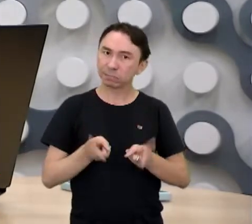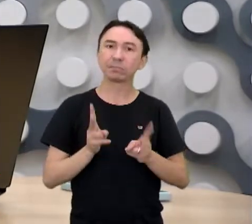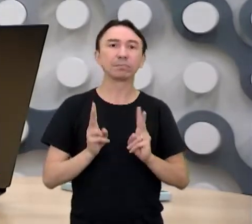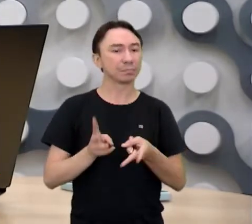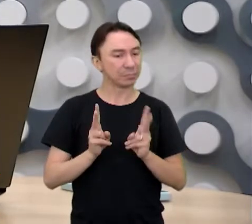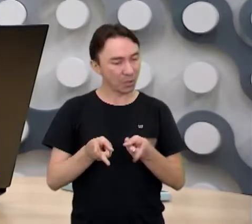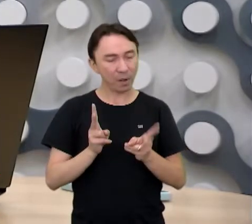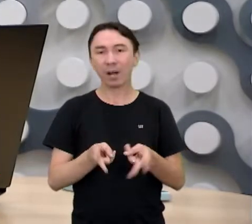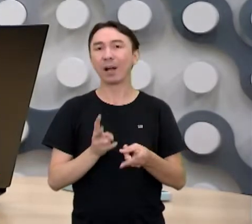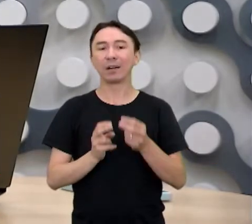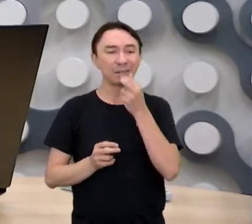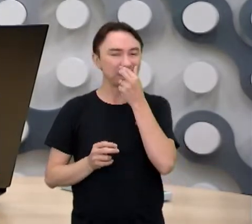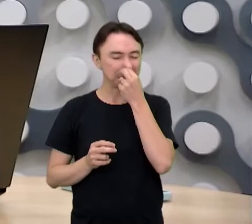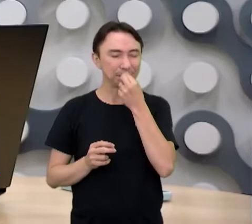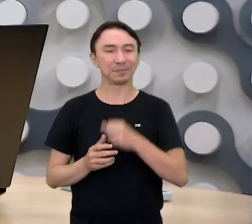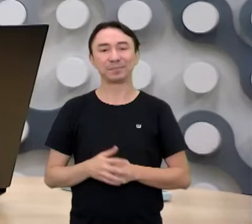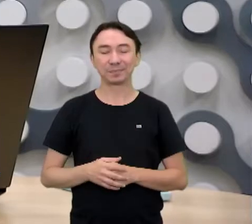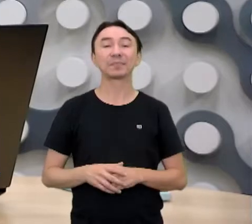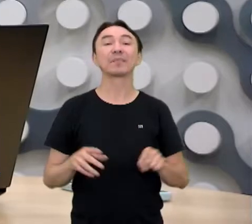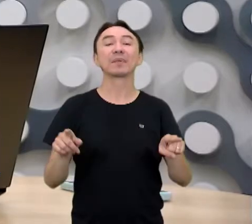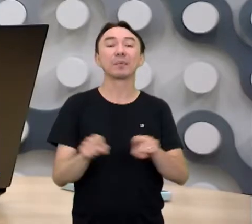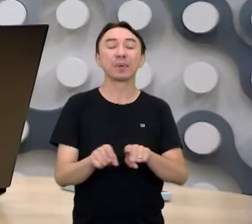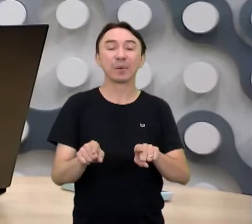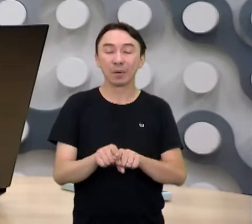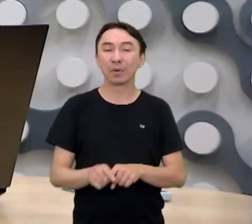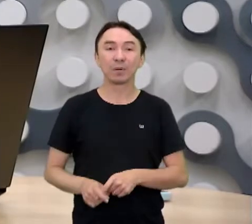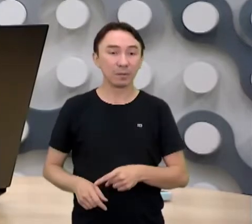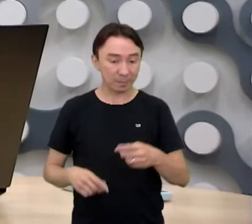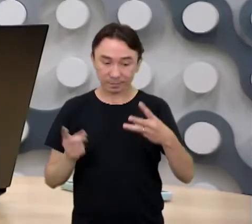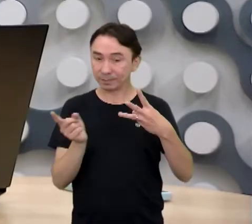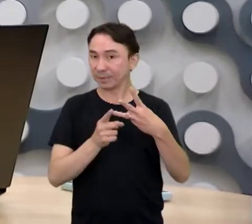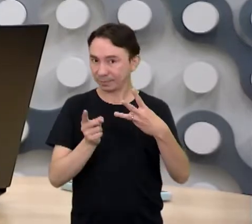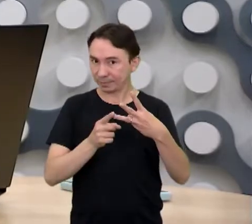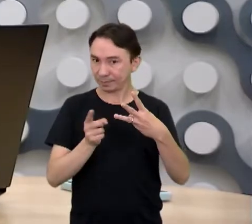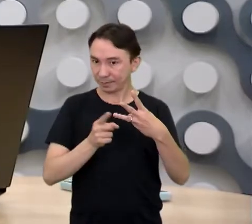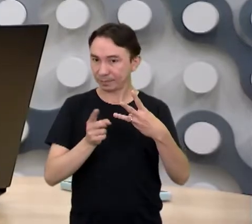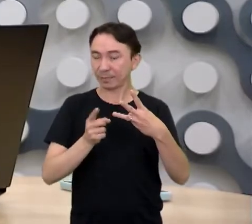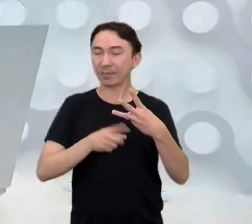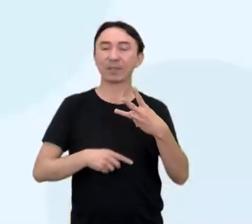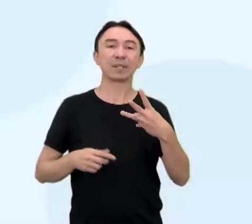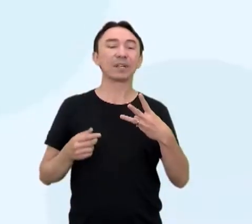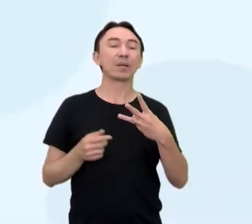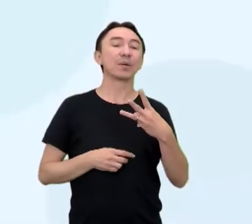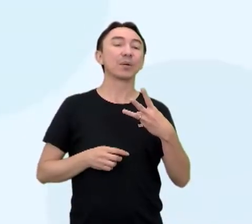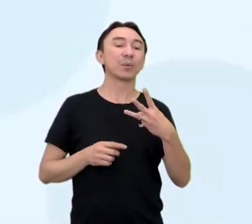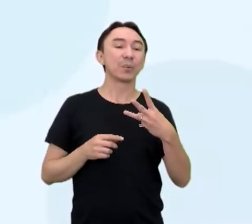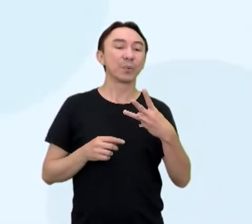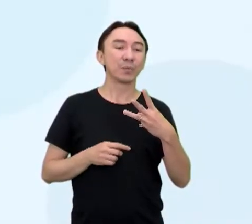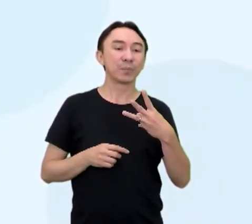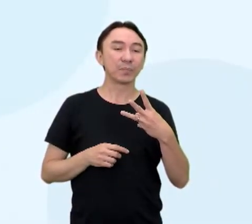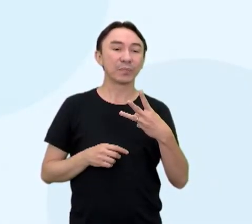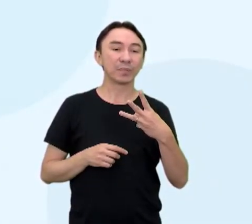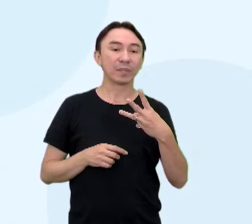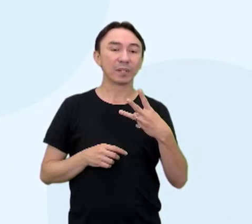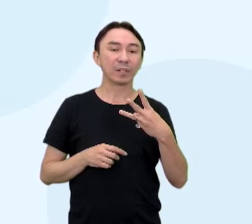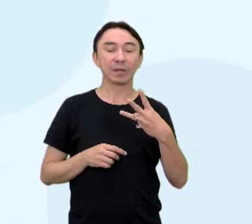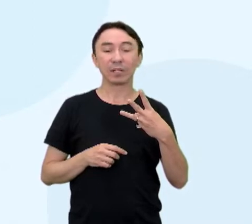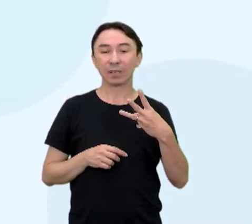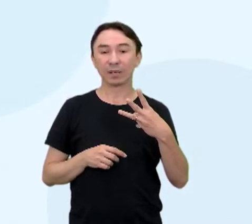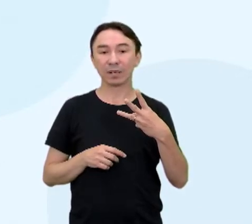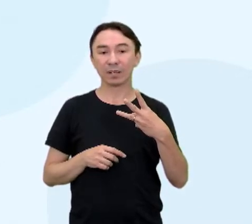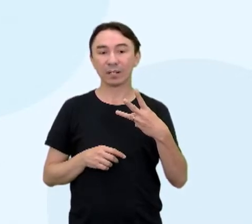disso aí. Vamos lá para o outro movimento, que é o terceiro movimento que nós temos das placas tectônicas na qual nós estudamos, é